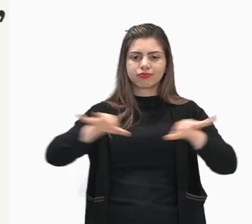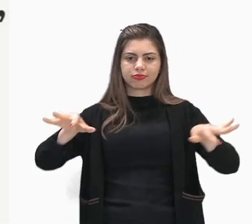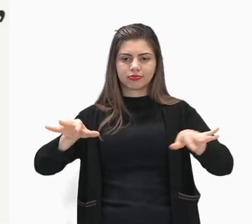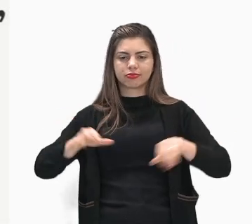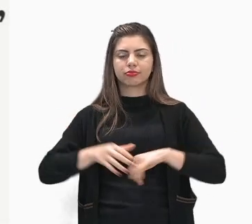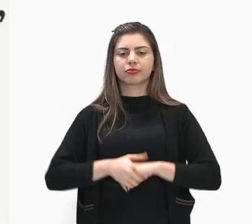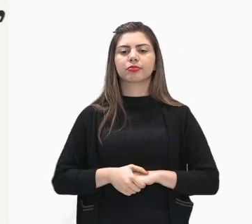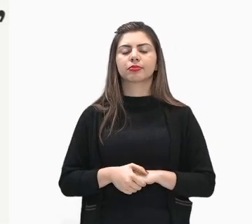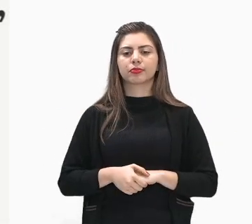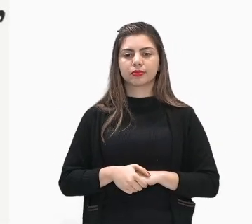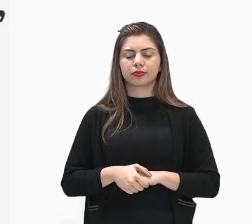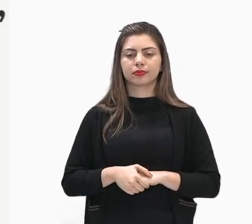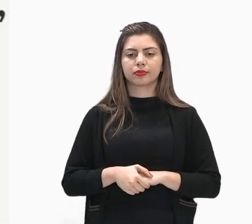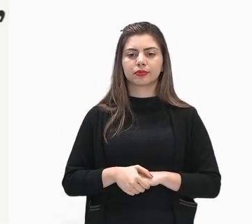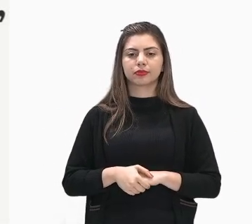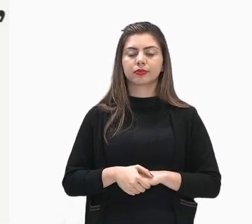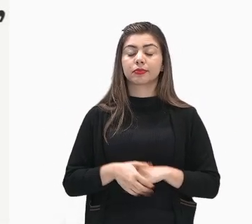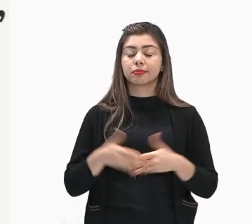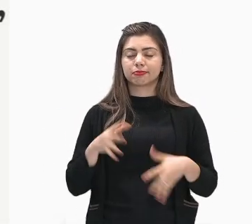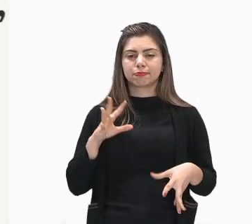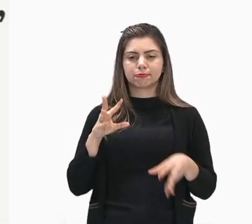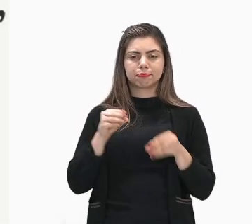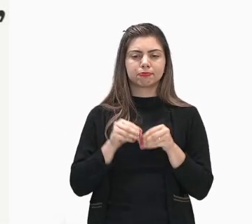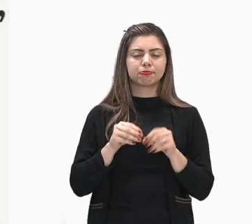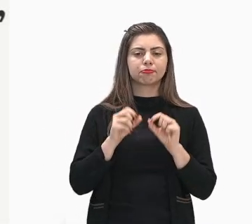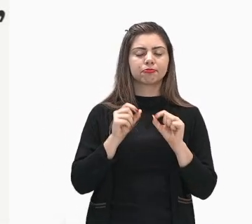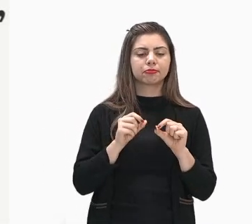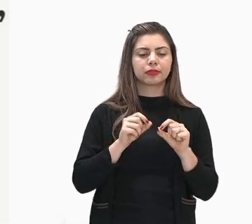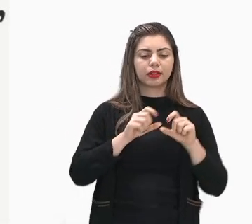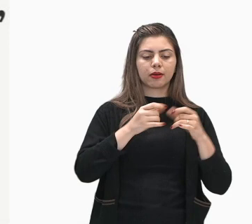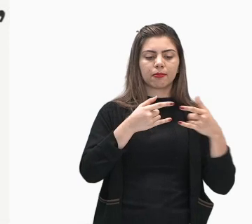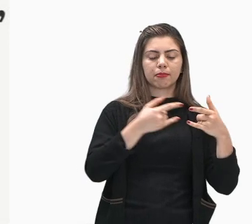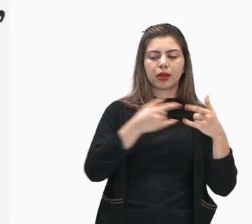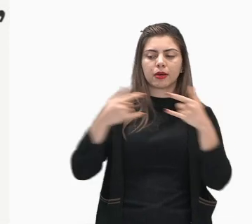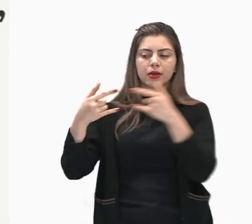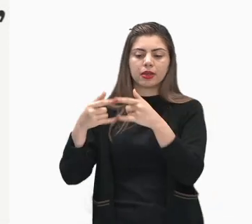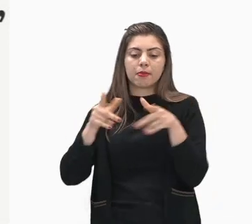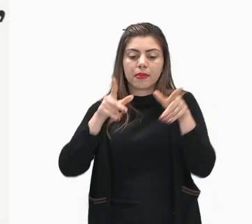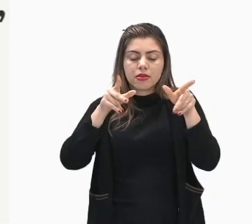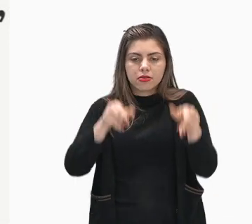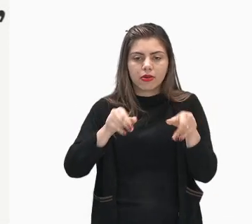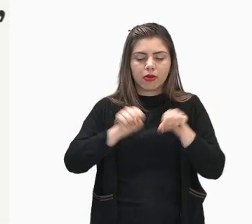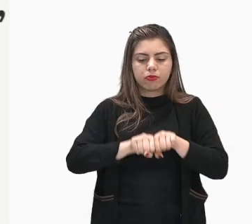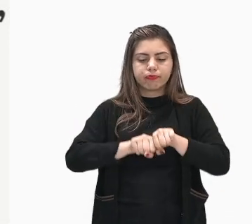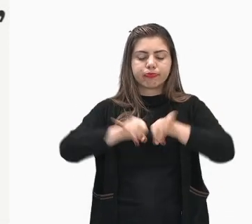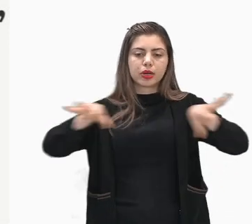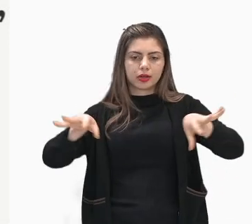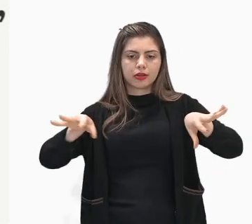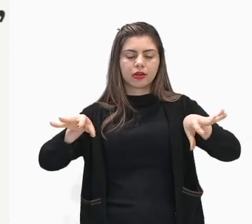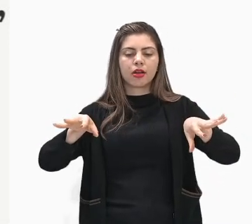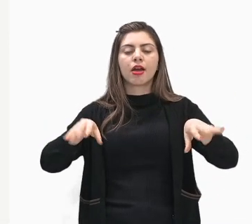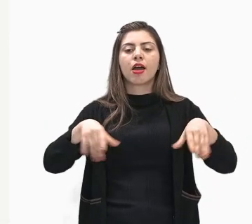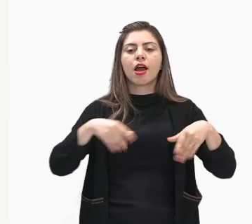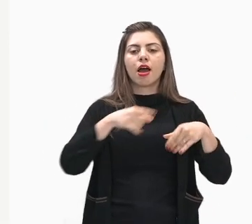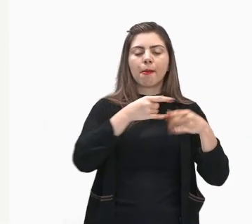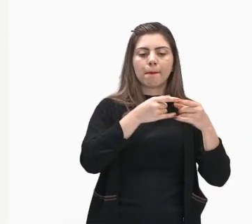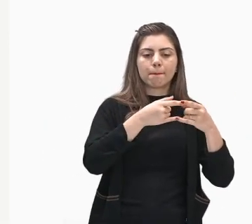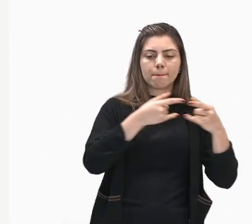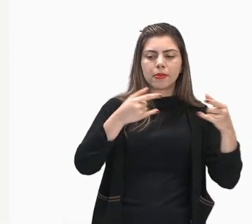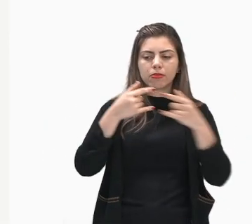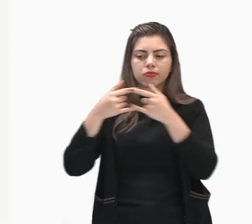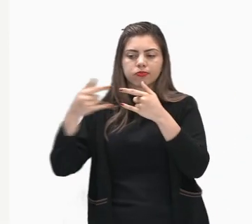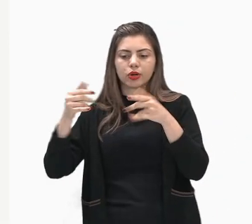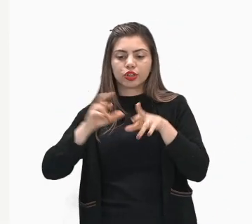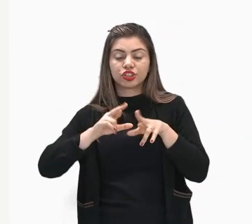só, resumindo, né? Polos iguais se repelem, polos diferentes se atraem. Agora tem